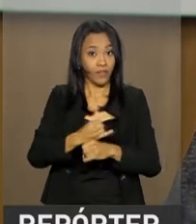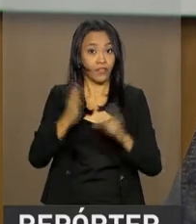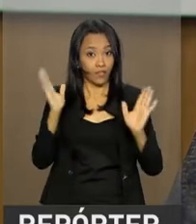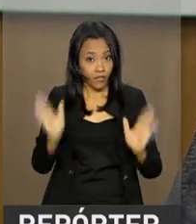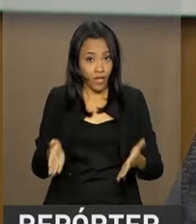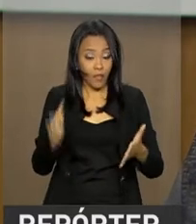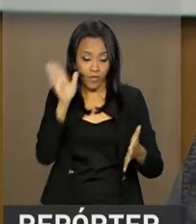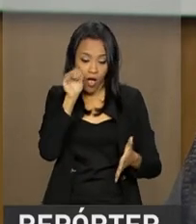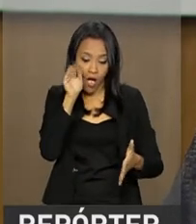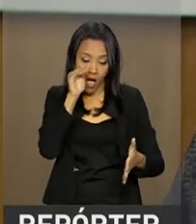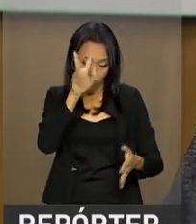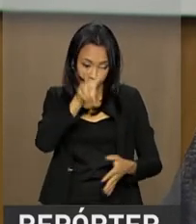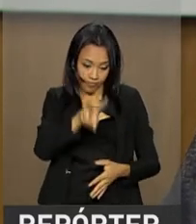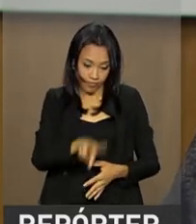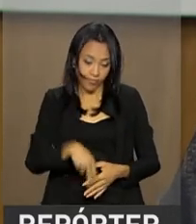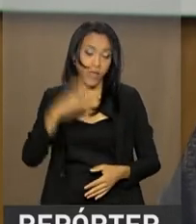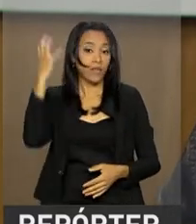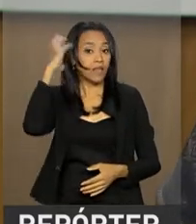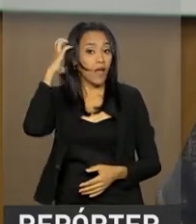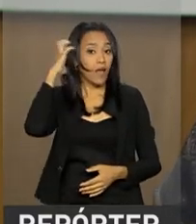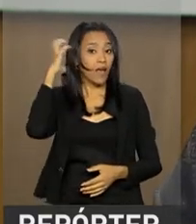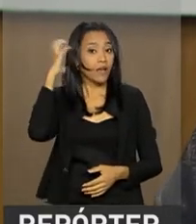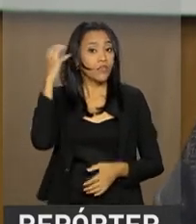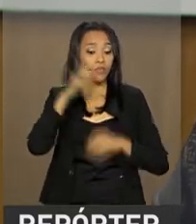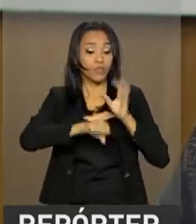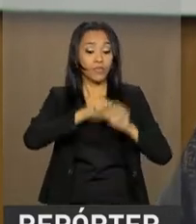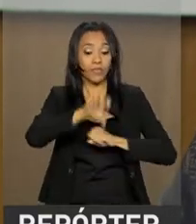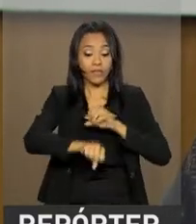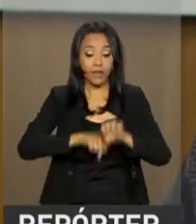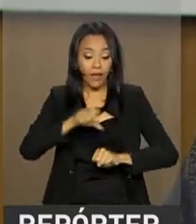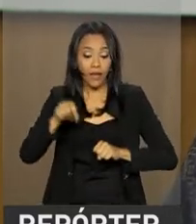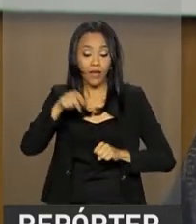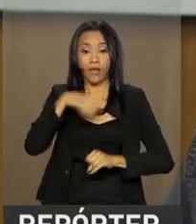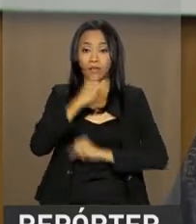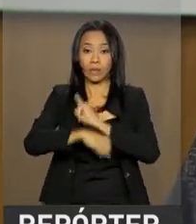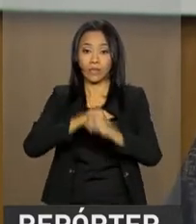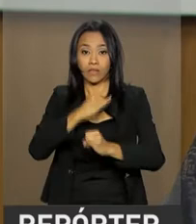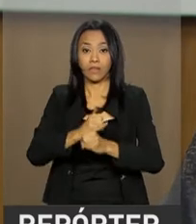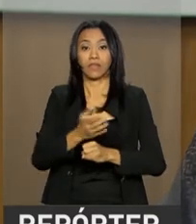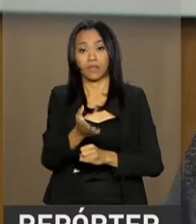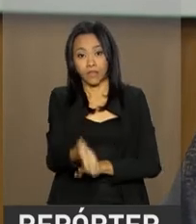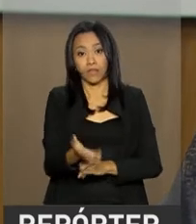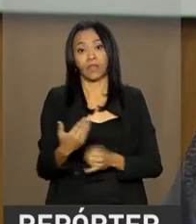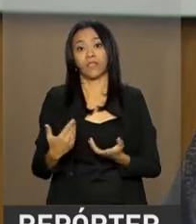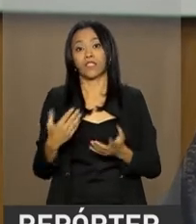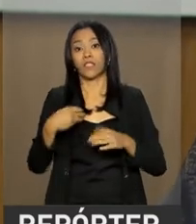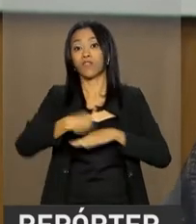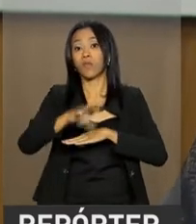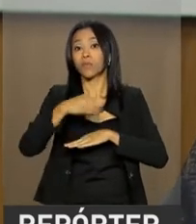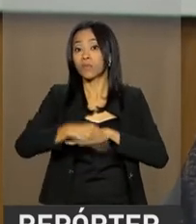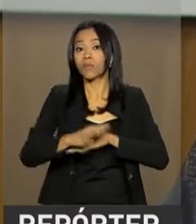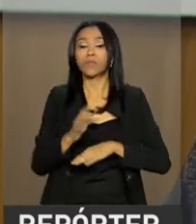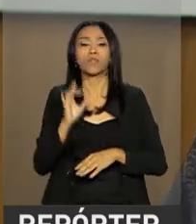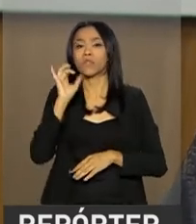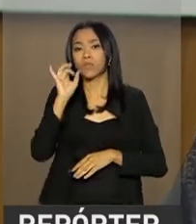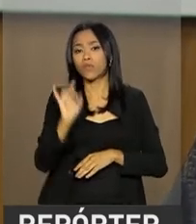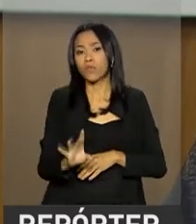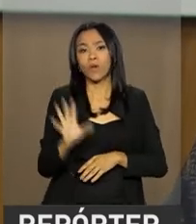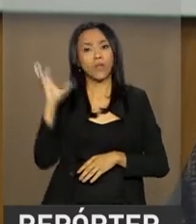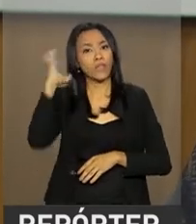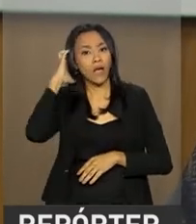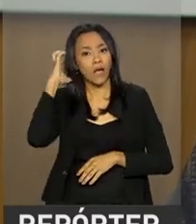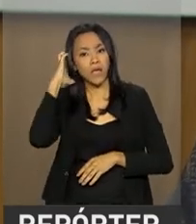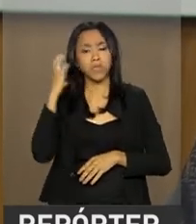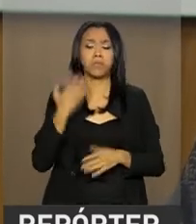várias rádios passaram a optar por buscar diretamente no site o conteúdo inclusive não só apenas as rádios